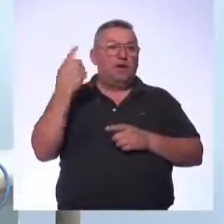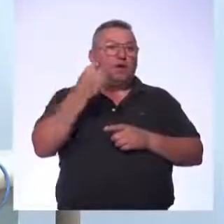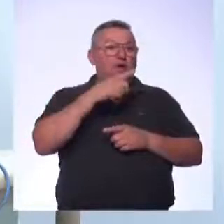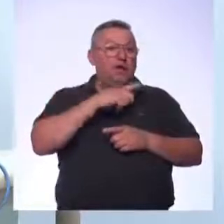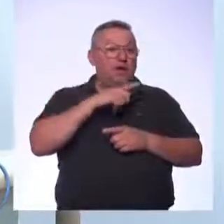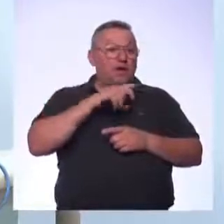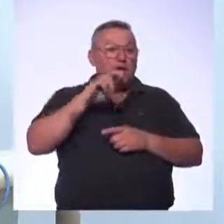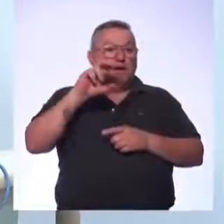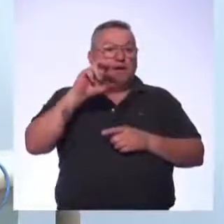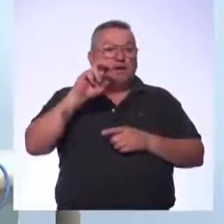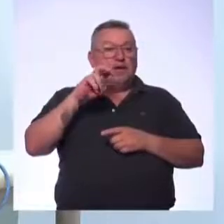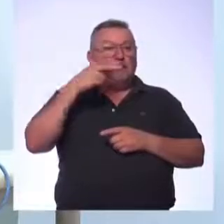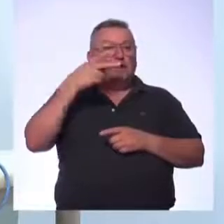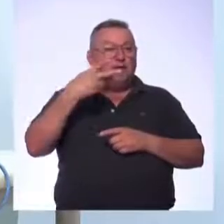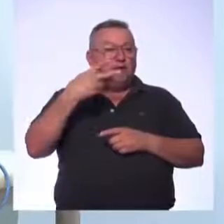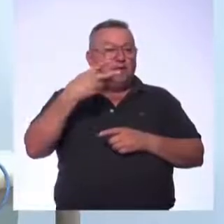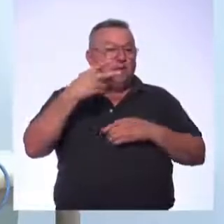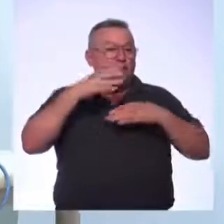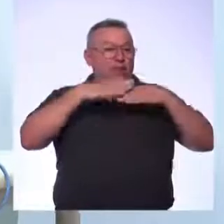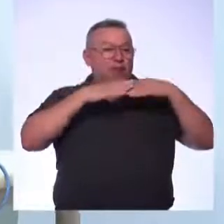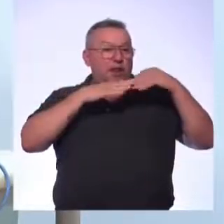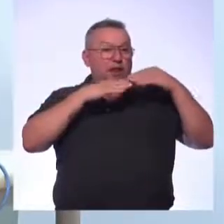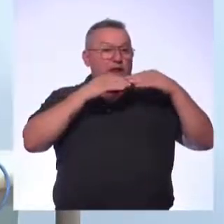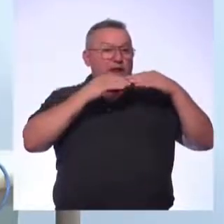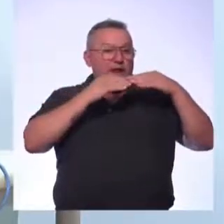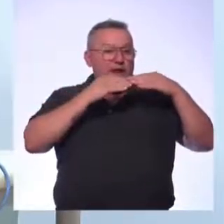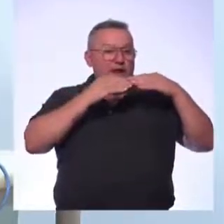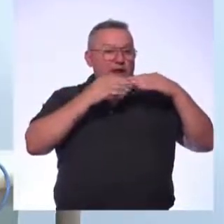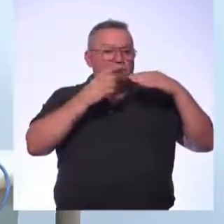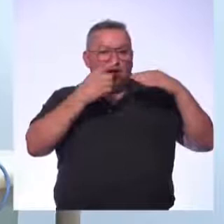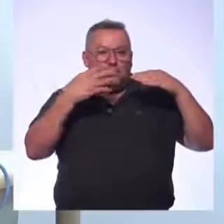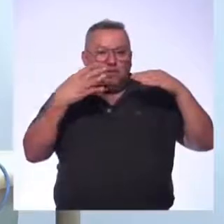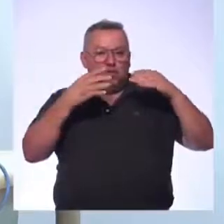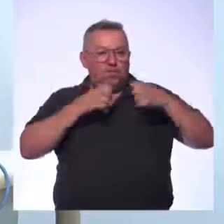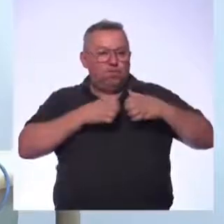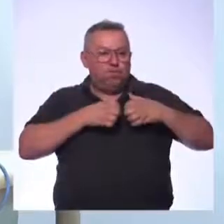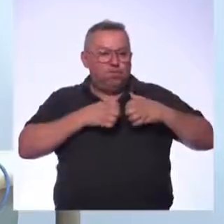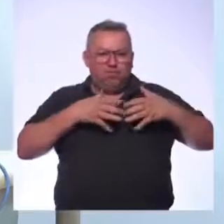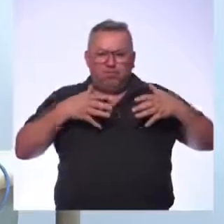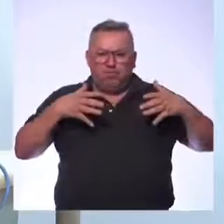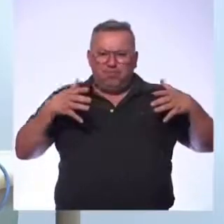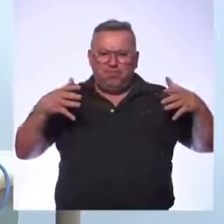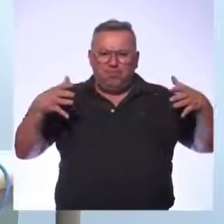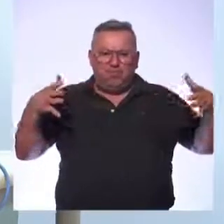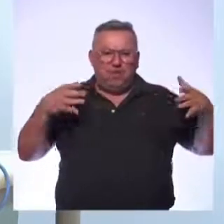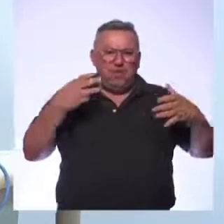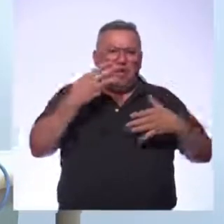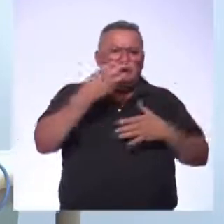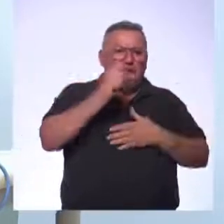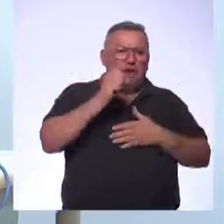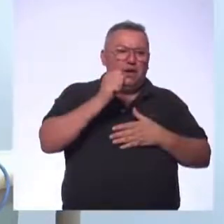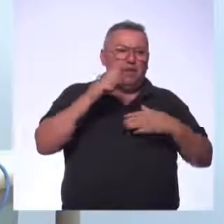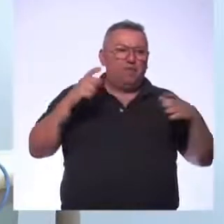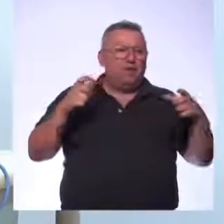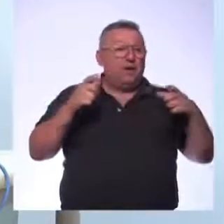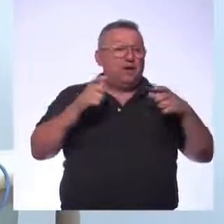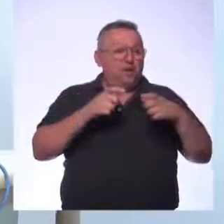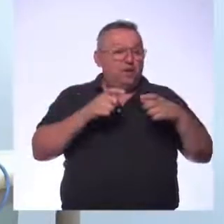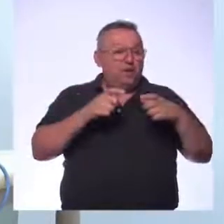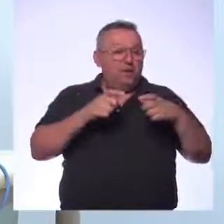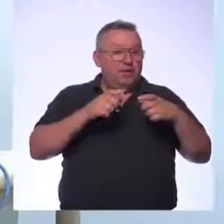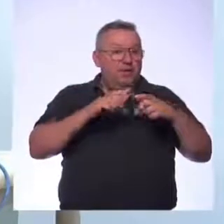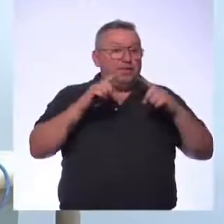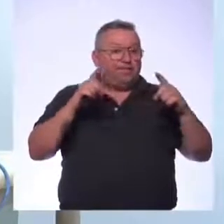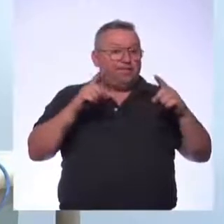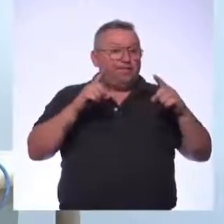torno de 52 placas tectônicas. Né? 14, elas são imensas. Né? E as outras 38 são placas menores. E